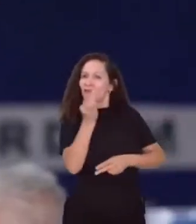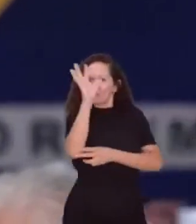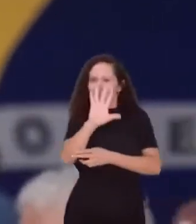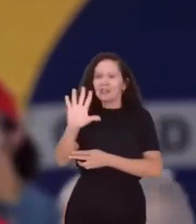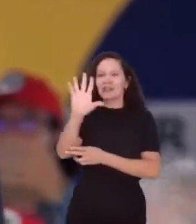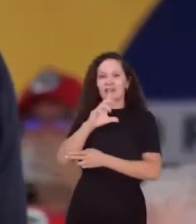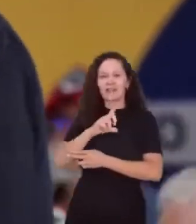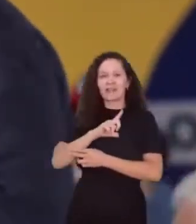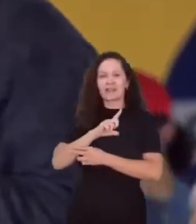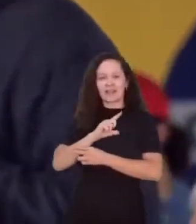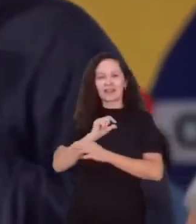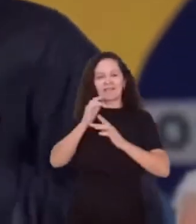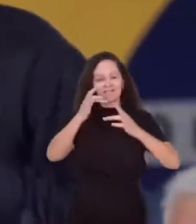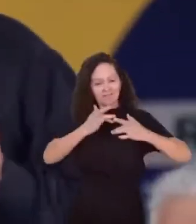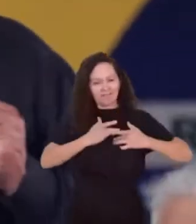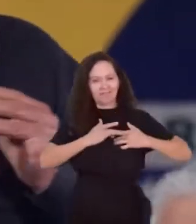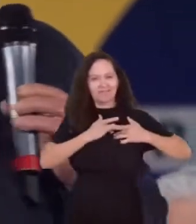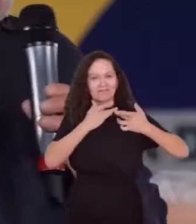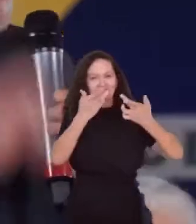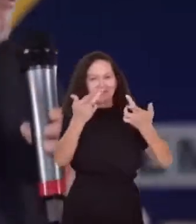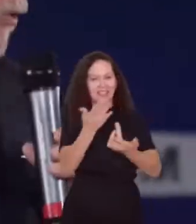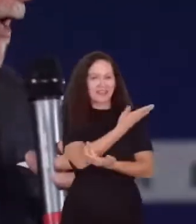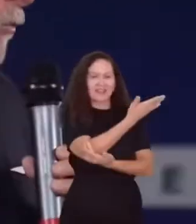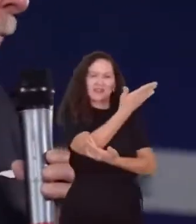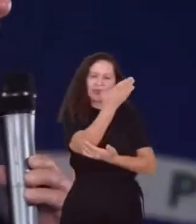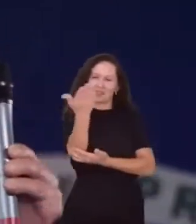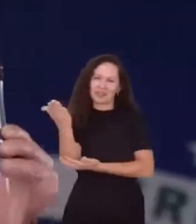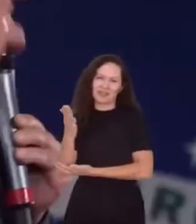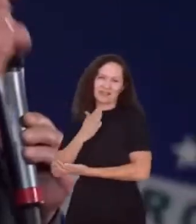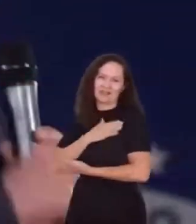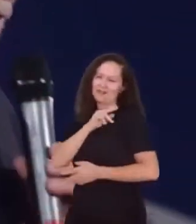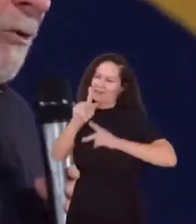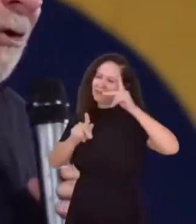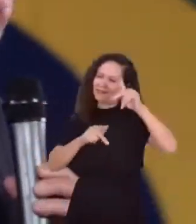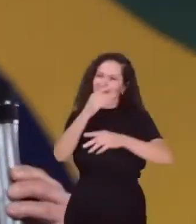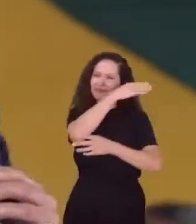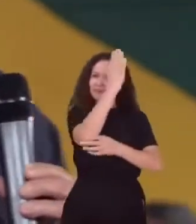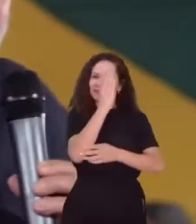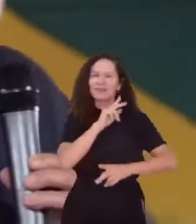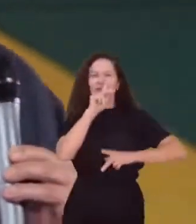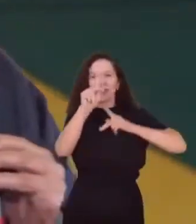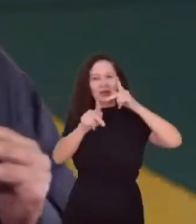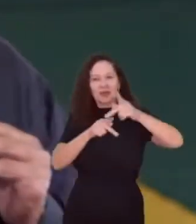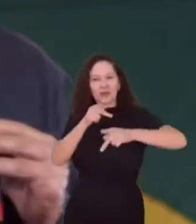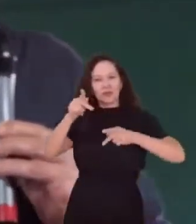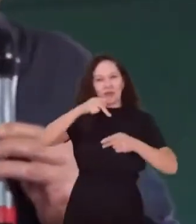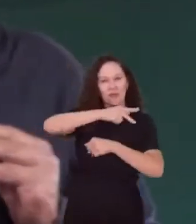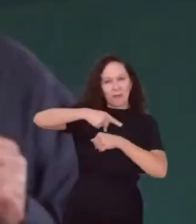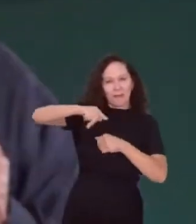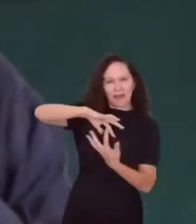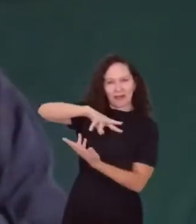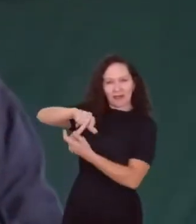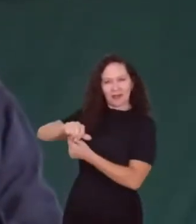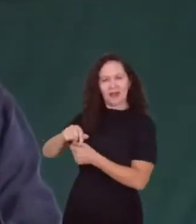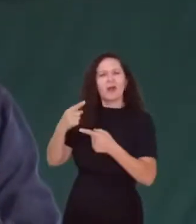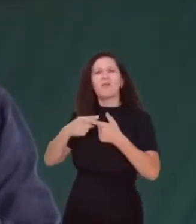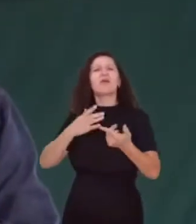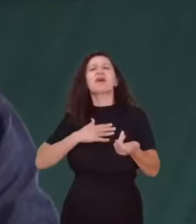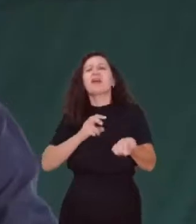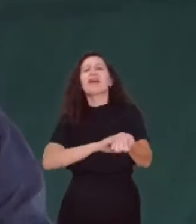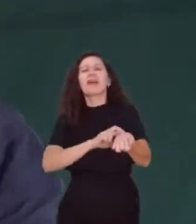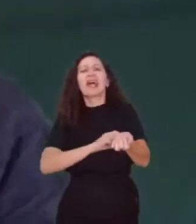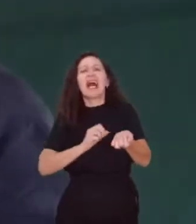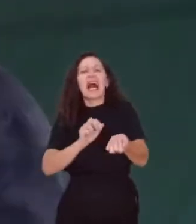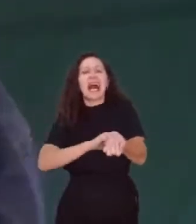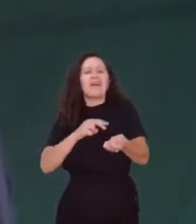solidariedade que eu tive de vocês, do povo brasileiro, do povo estrangeiro. Por que eu tenho que ter raiva?